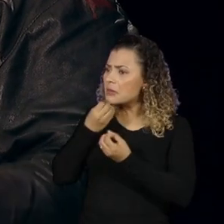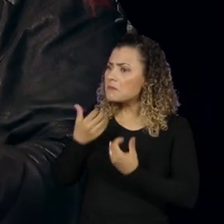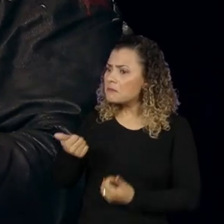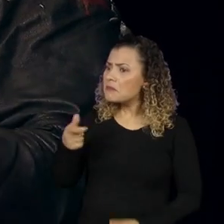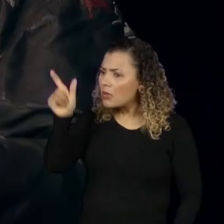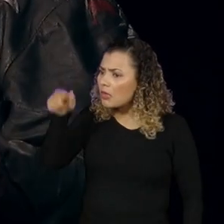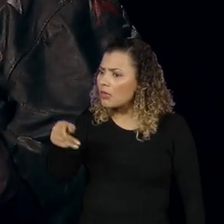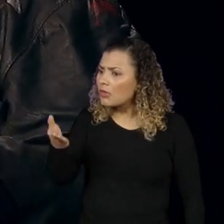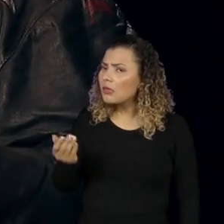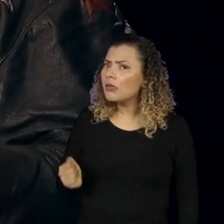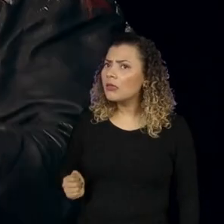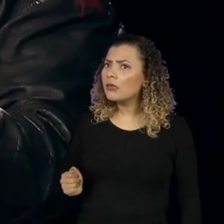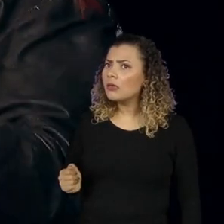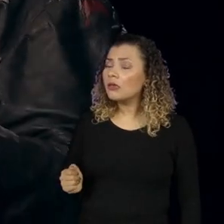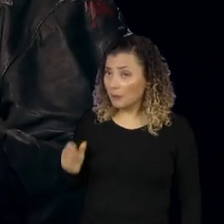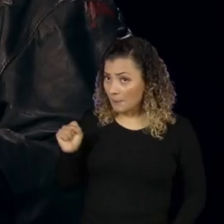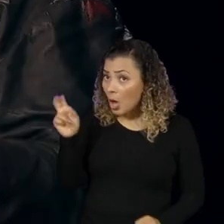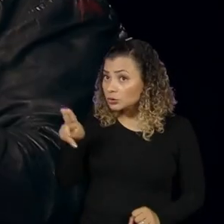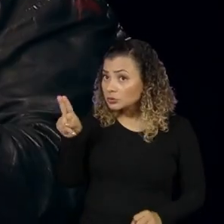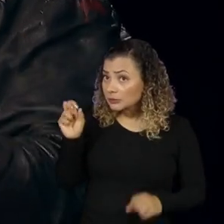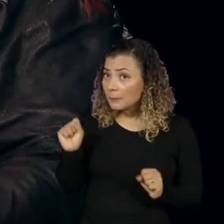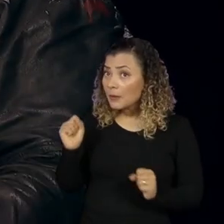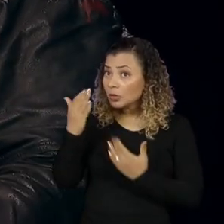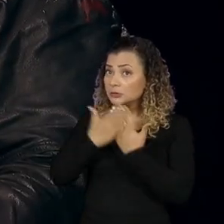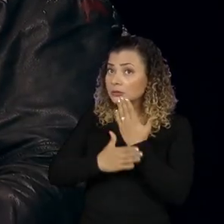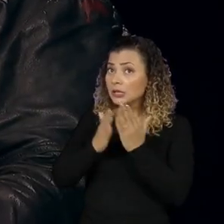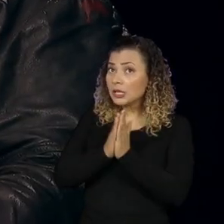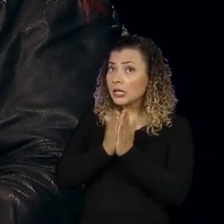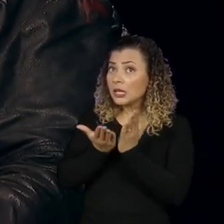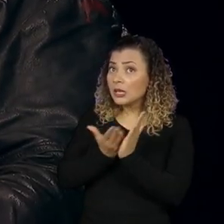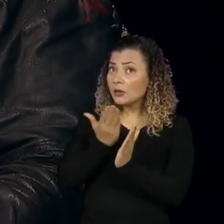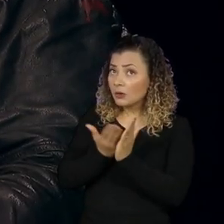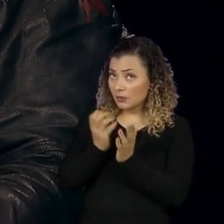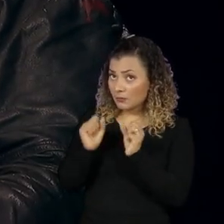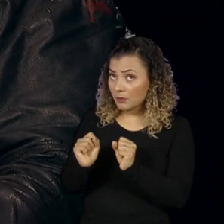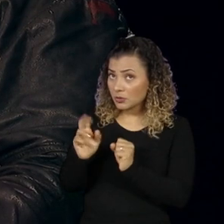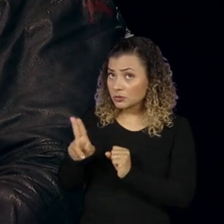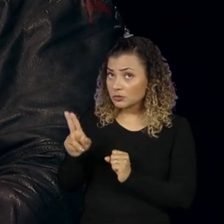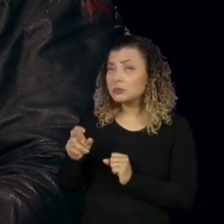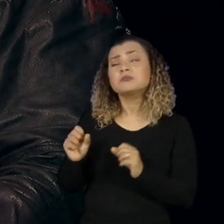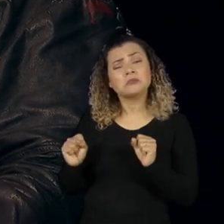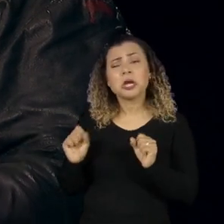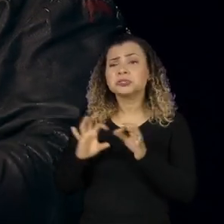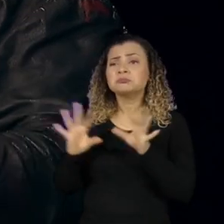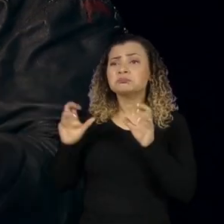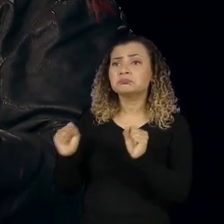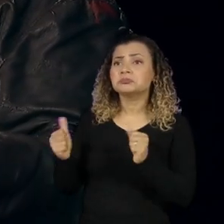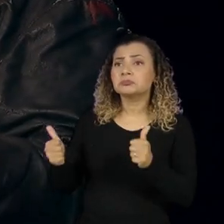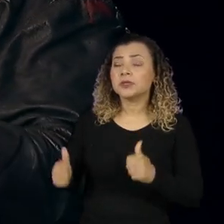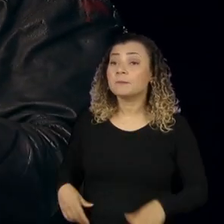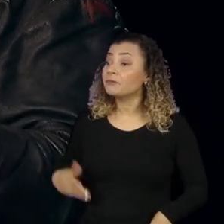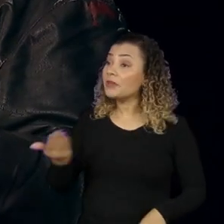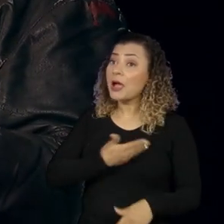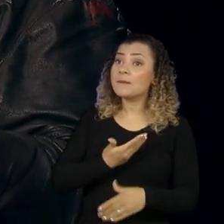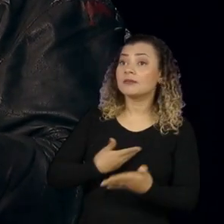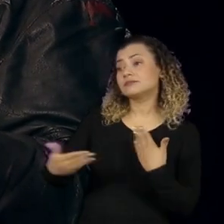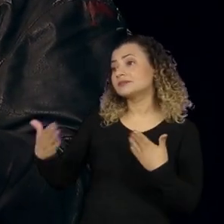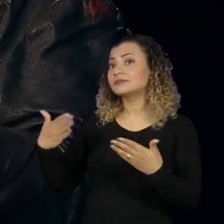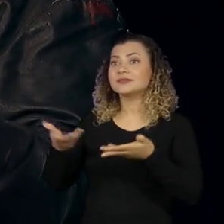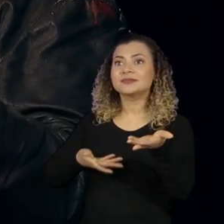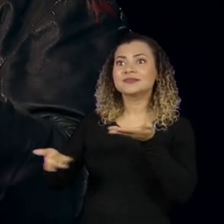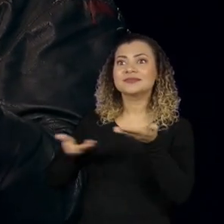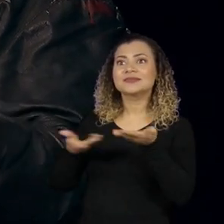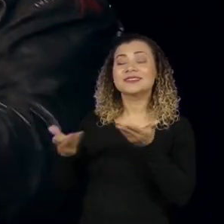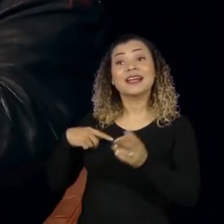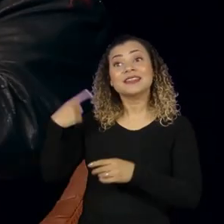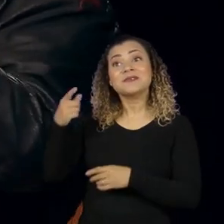moleque. Eu falei, posso usar de capa do meu livro esse desenho? Ele falou, claro, tal. Aí a gente ficou amigo, assim, a partir daí. Eu